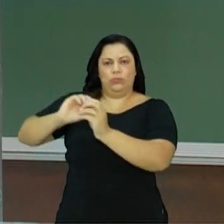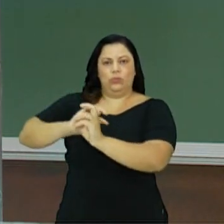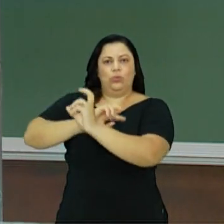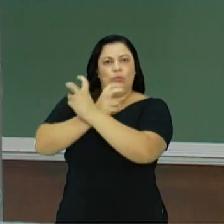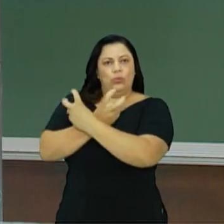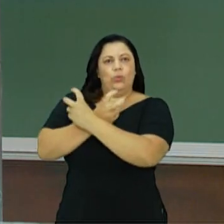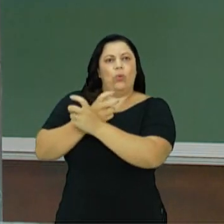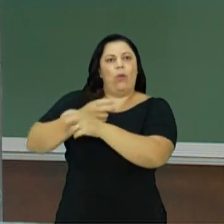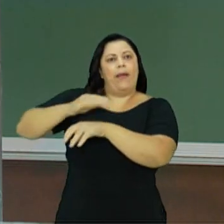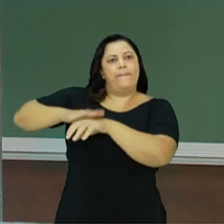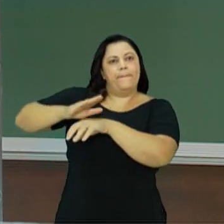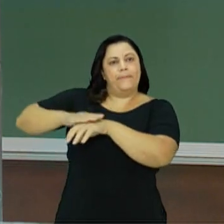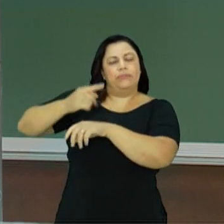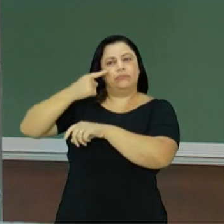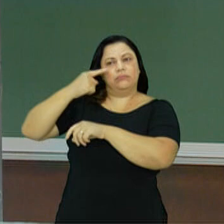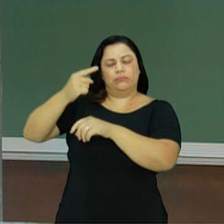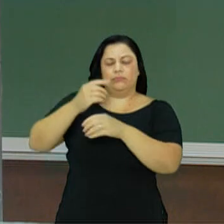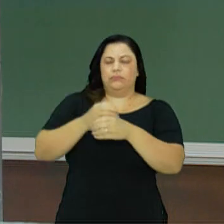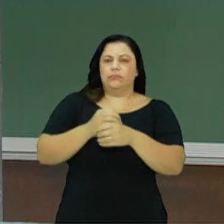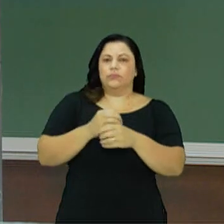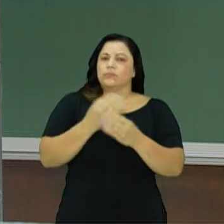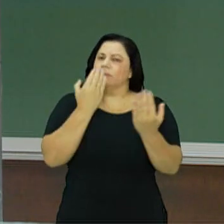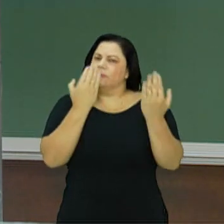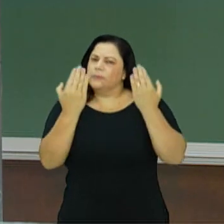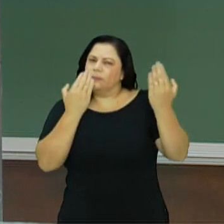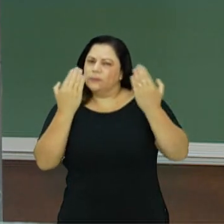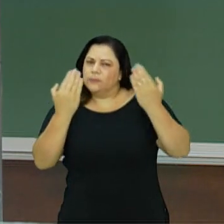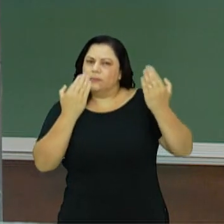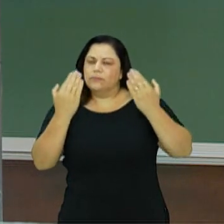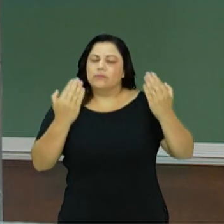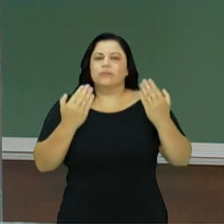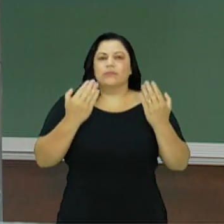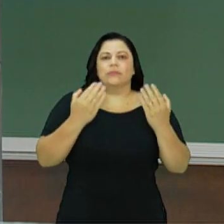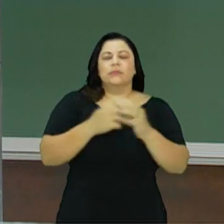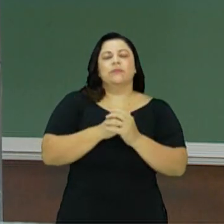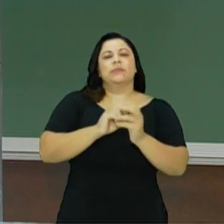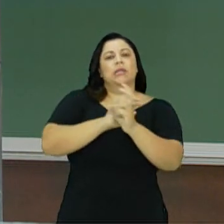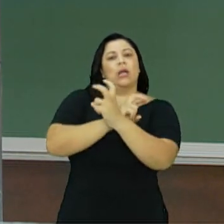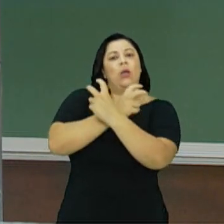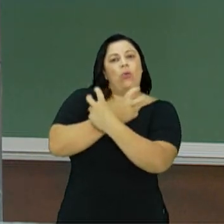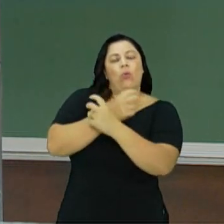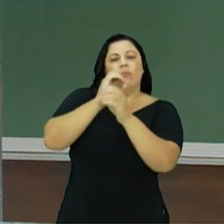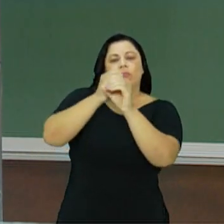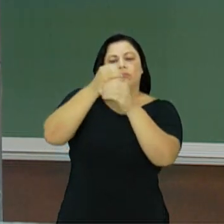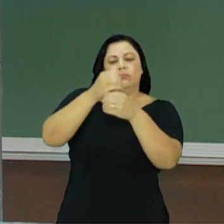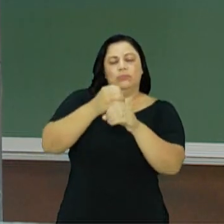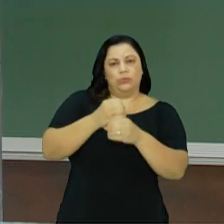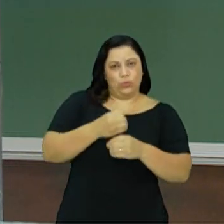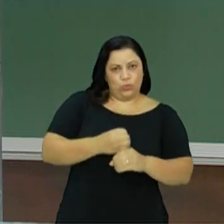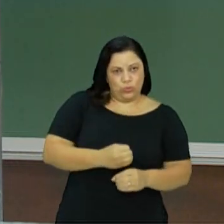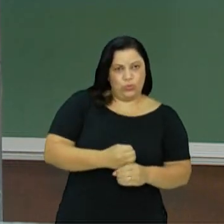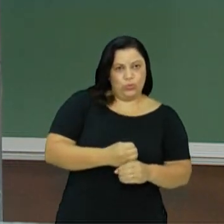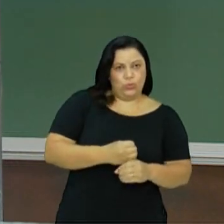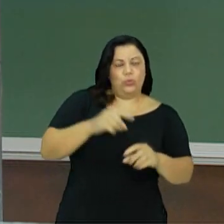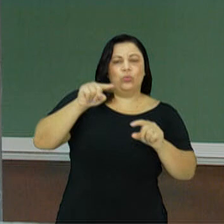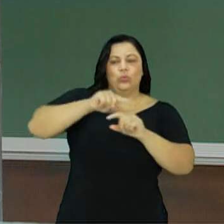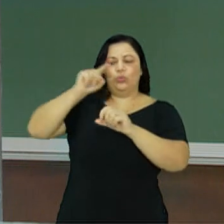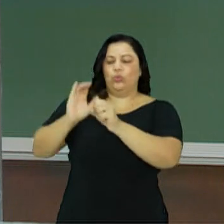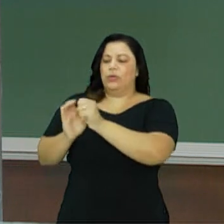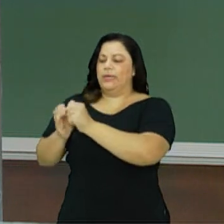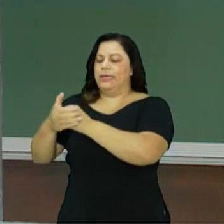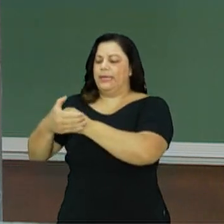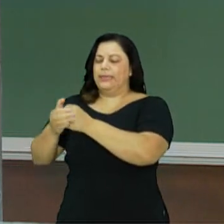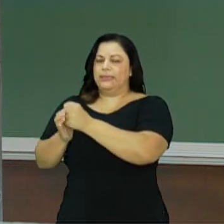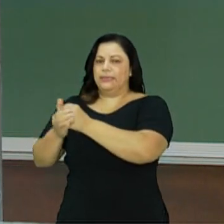Então aqui, comparando o osso na coluna vertebral e a cartilagem, que é o